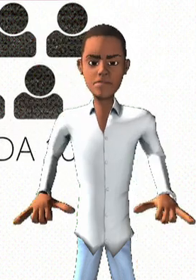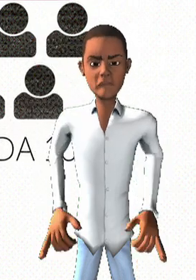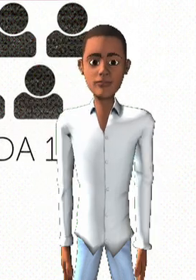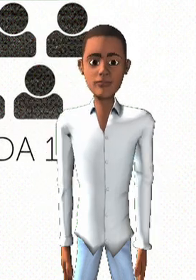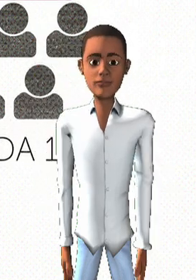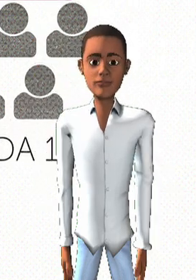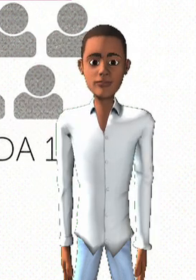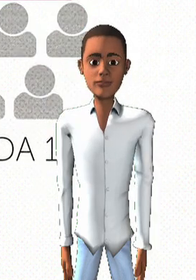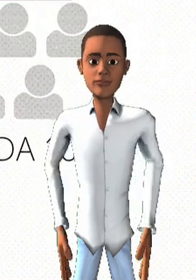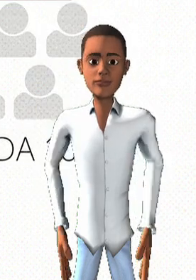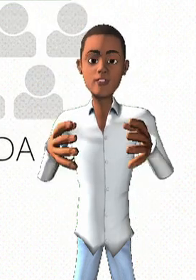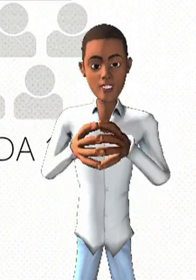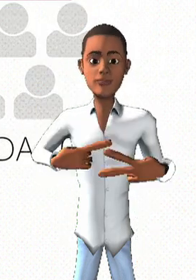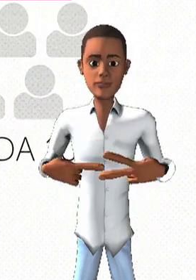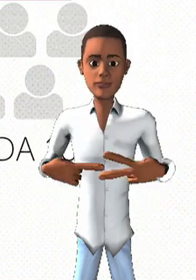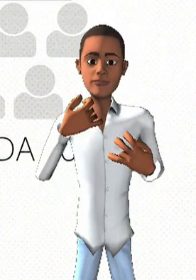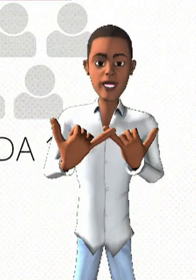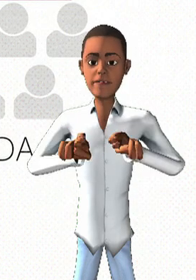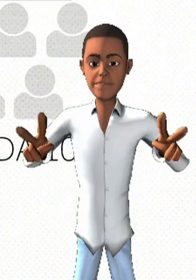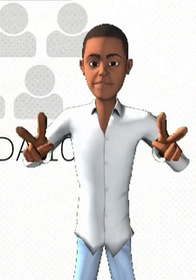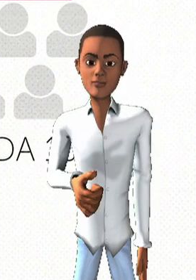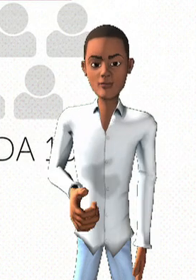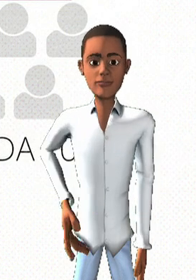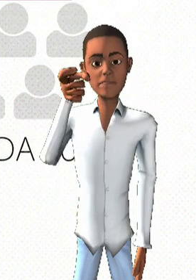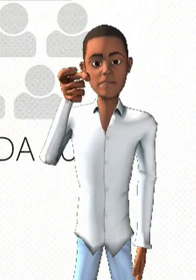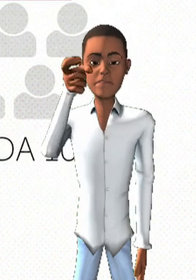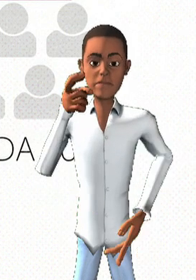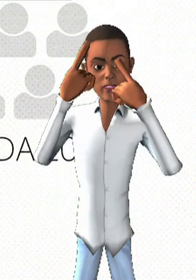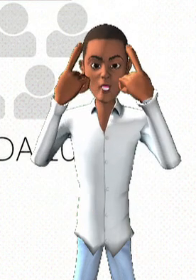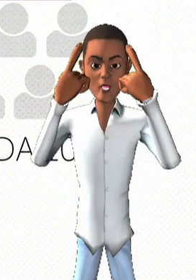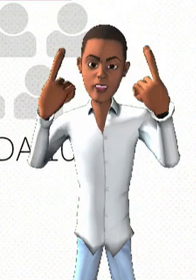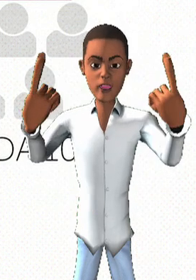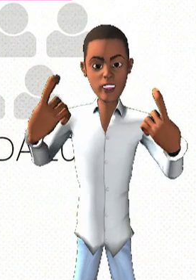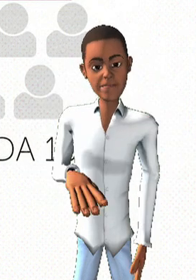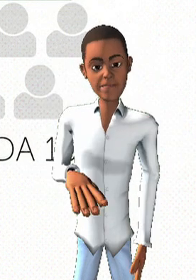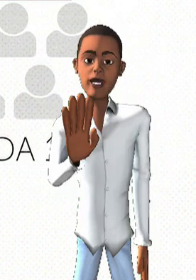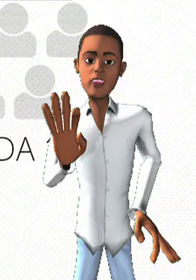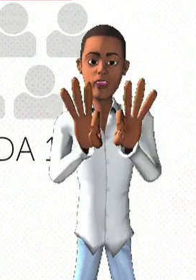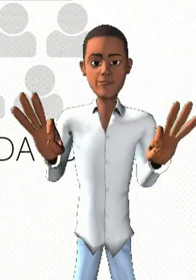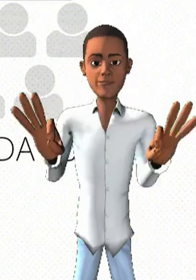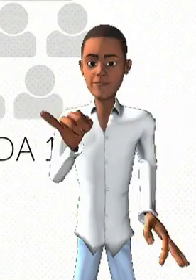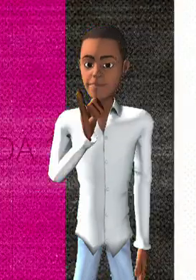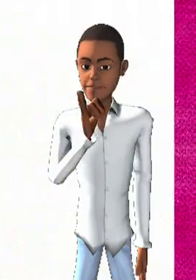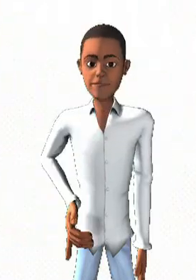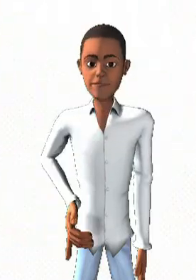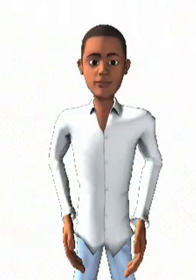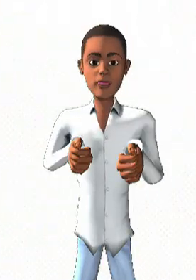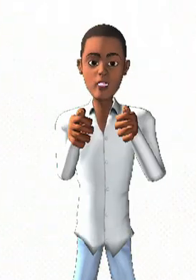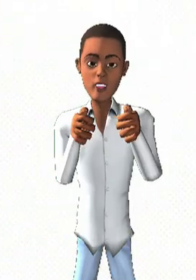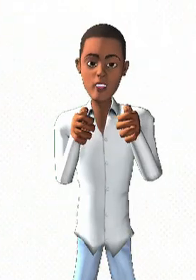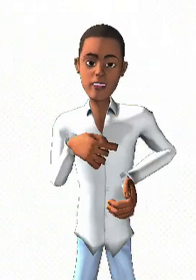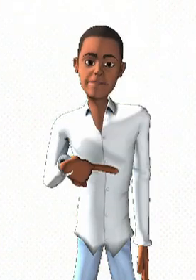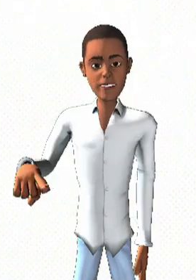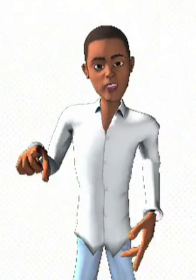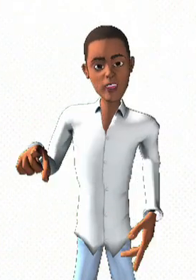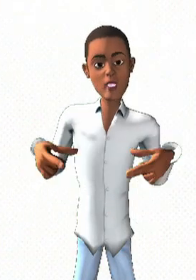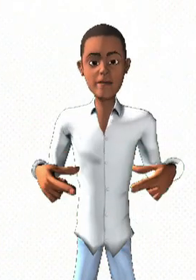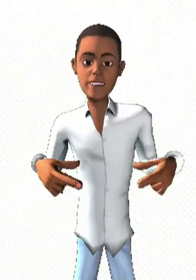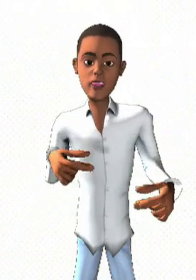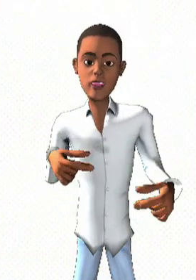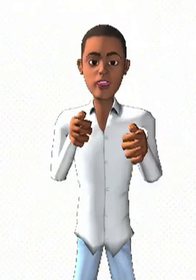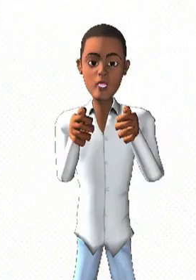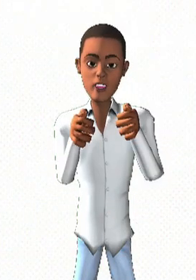cada 10. Essa diferença não parece tão grande. Se nós observarmos violências mais sutis, como controlar onde o parceiro